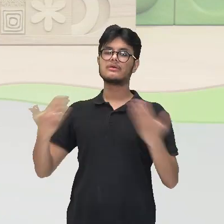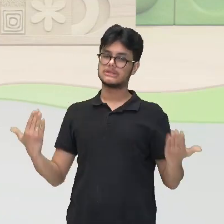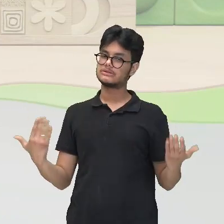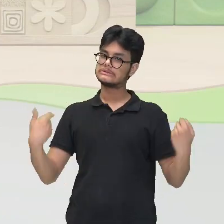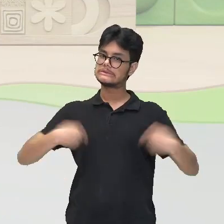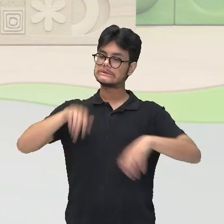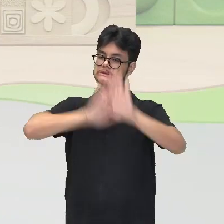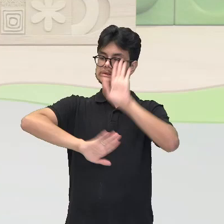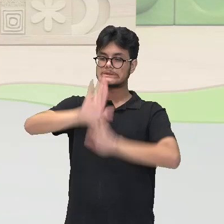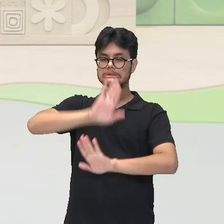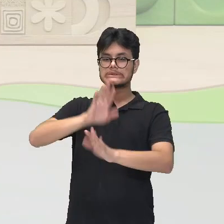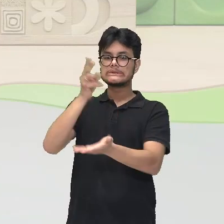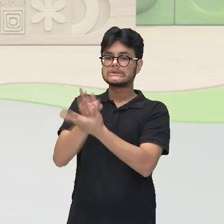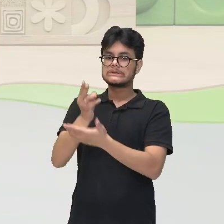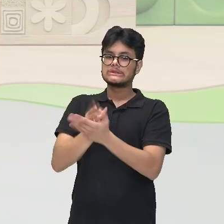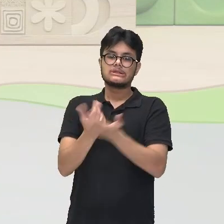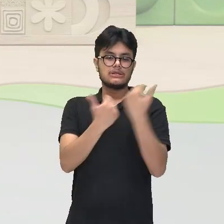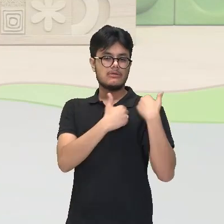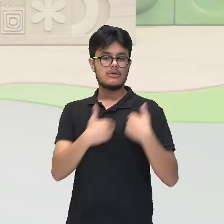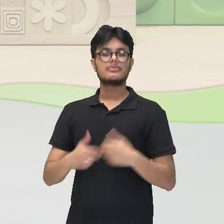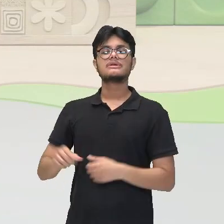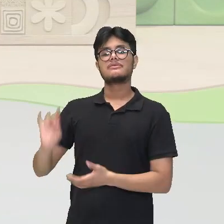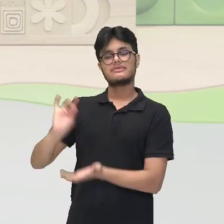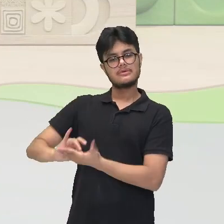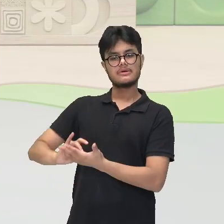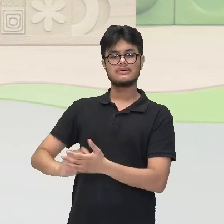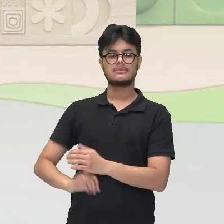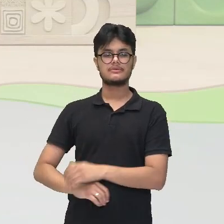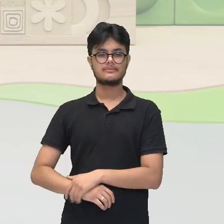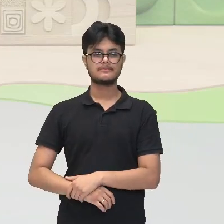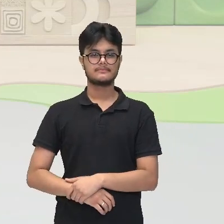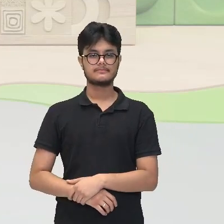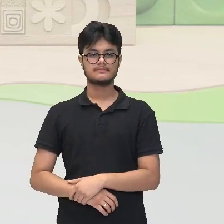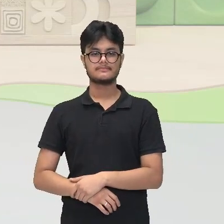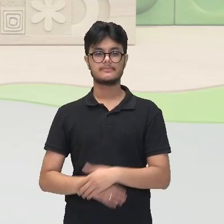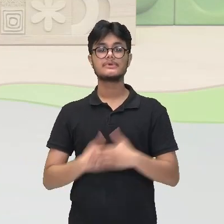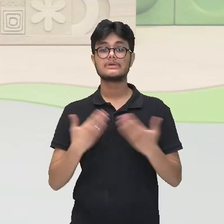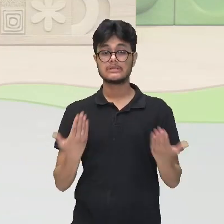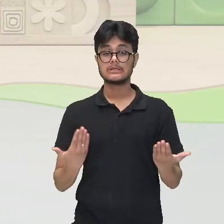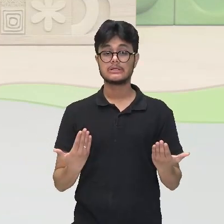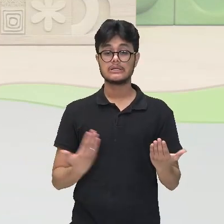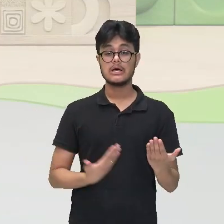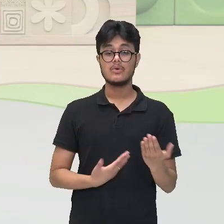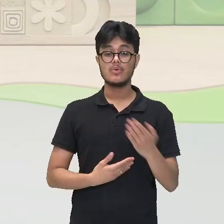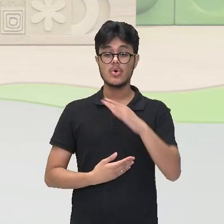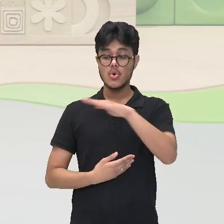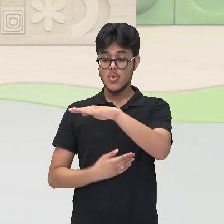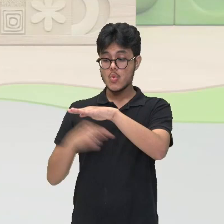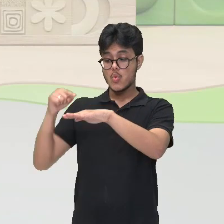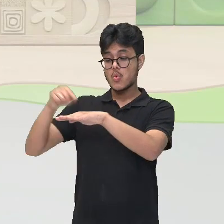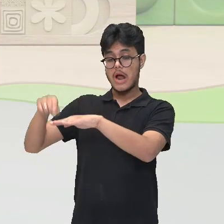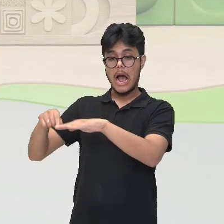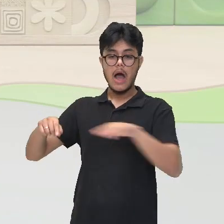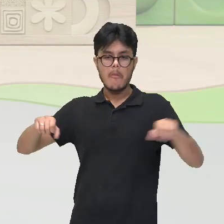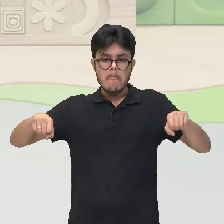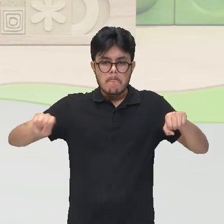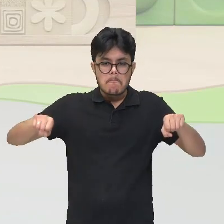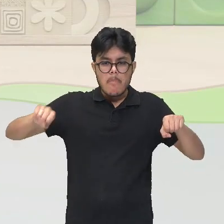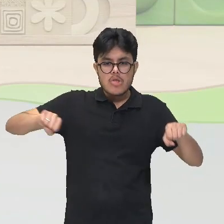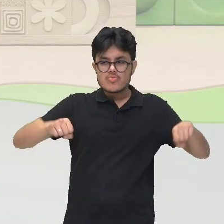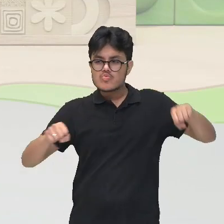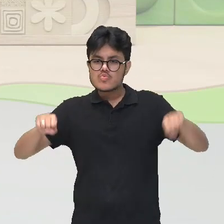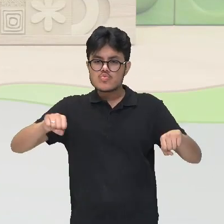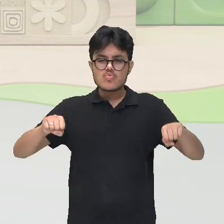ter muita responsabilidade. Então, o carro pode tirar a vida de pessoas, a moto tira a vida de